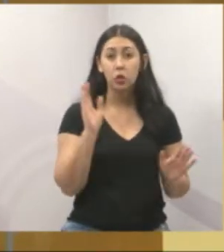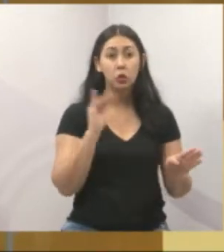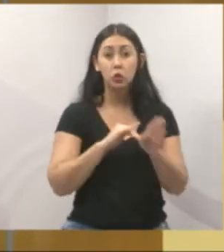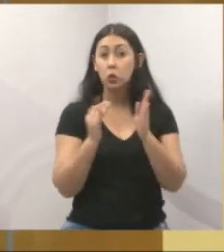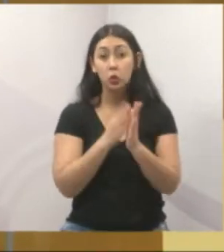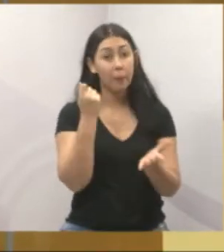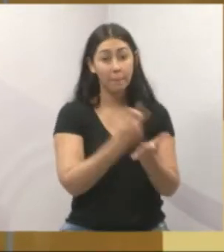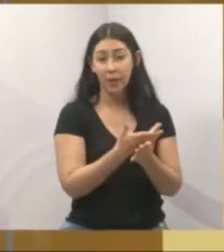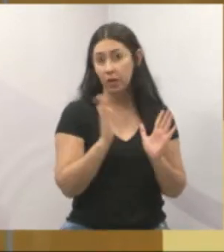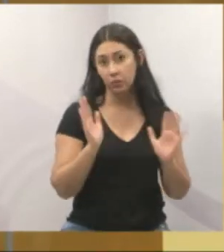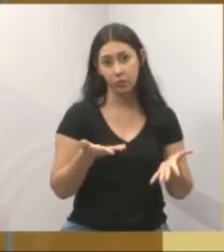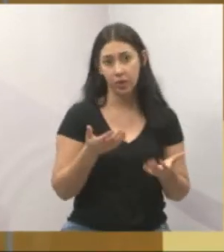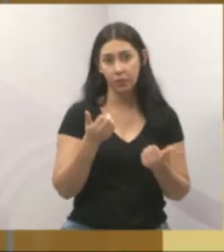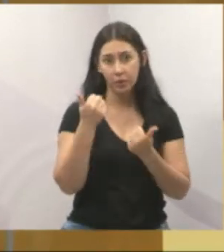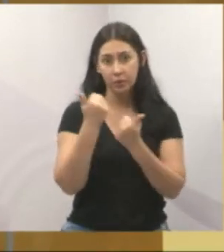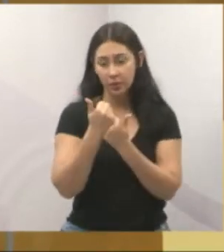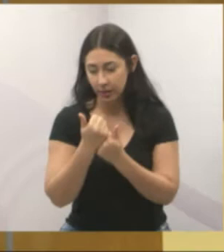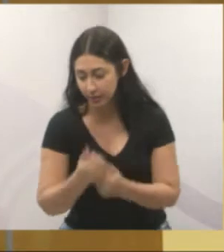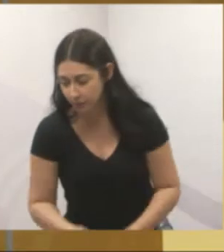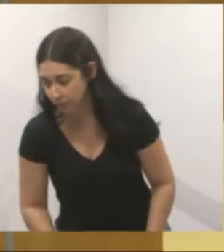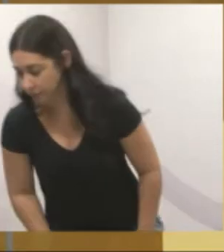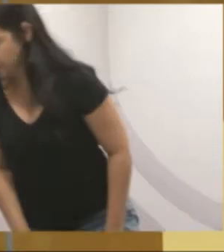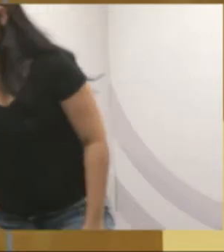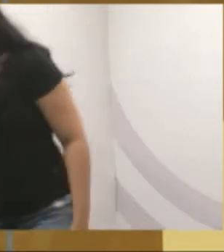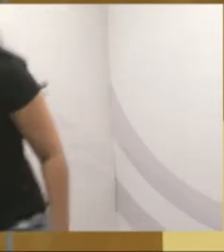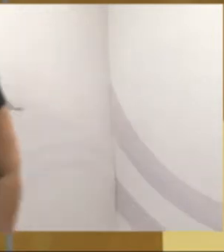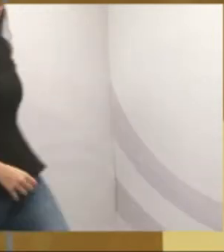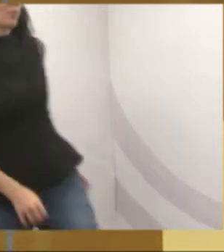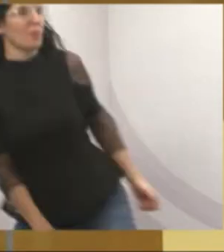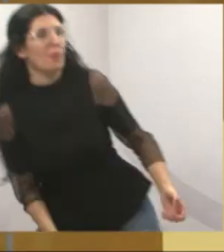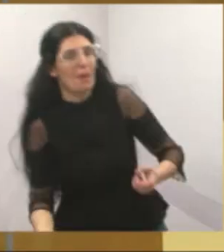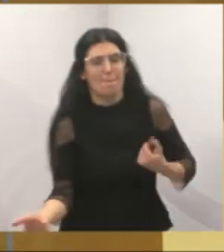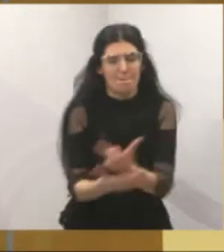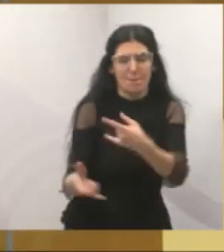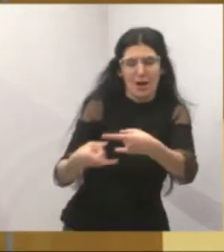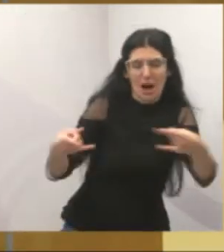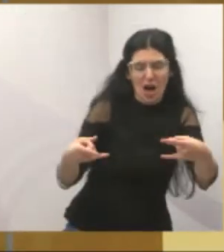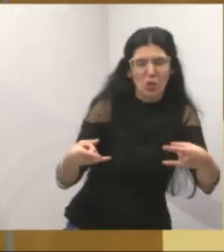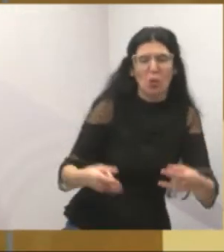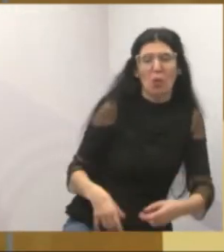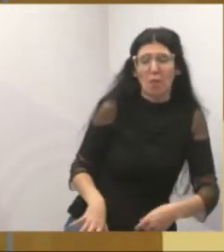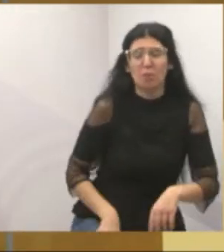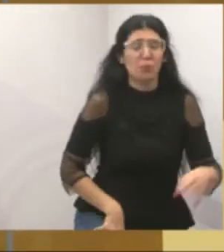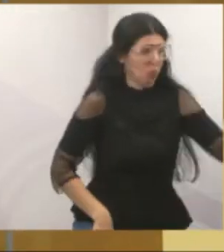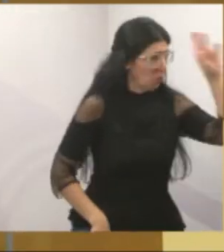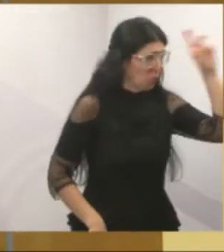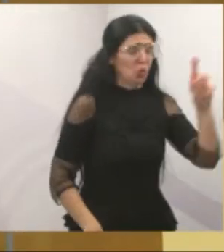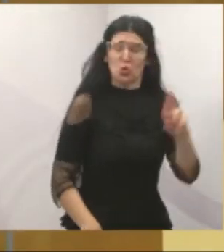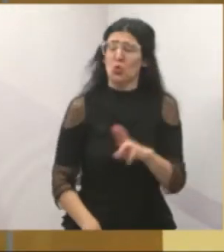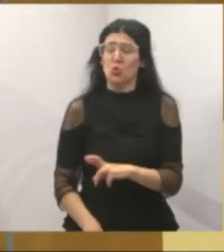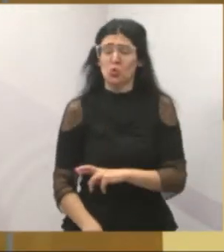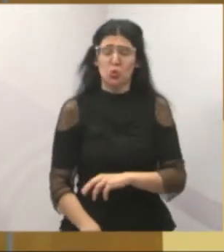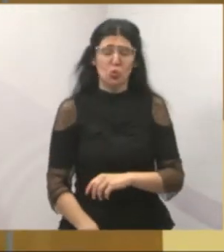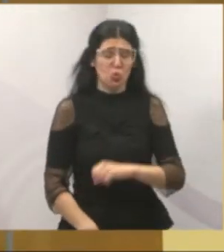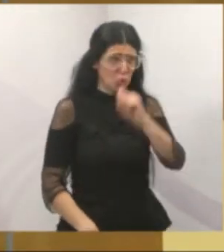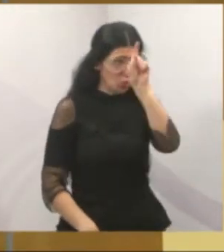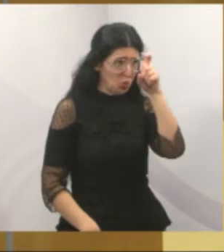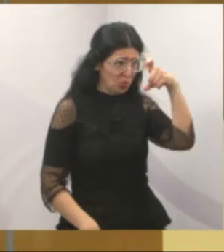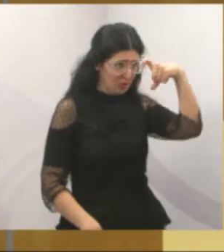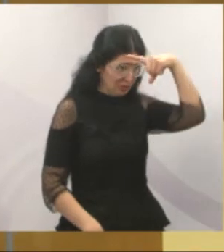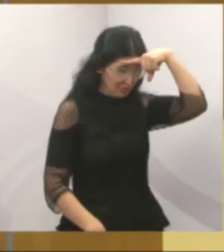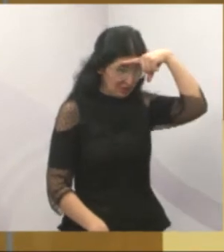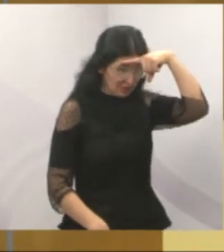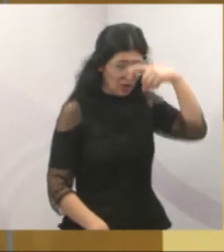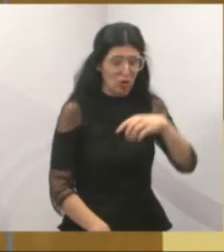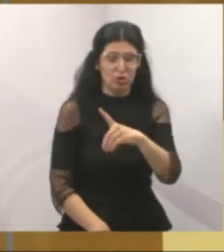cheque. É isso. Foi pago em cheque no corredor da prefeitura para o dono da clínica. Por quê? Porque se passasse pela conta corrente